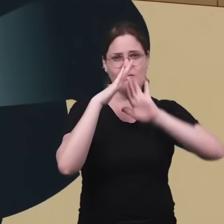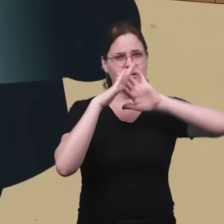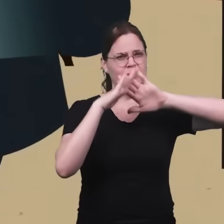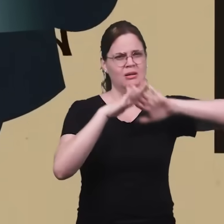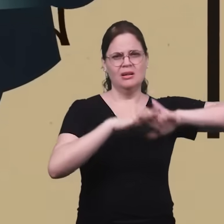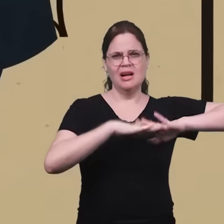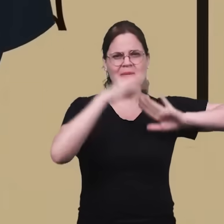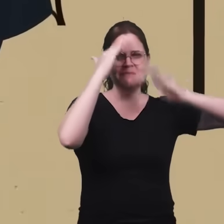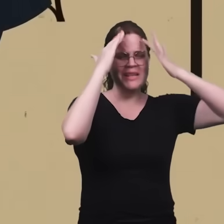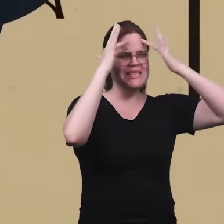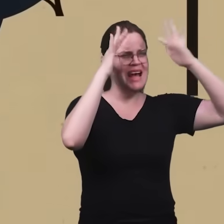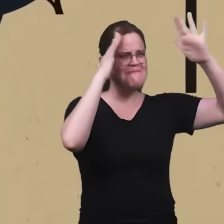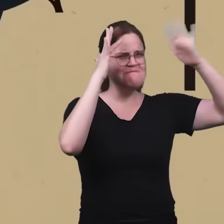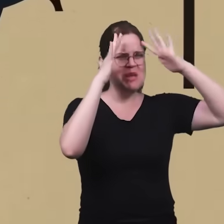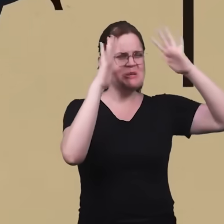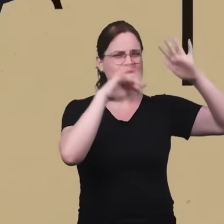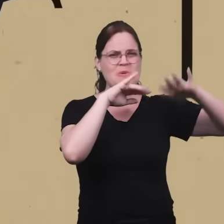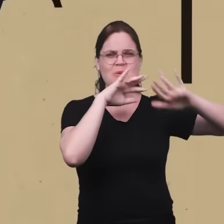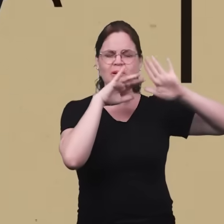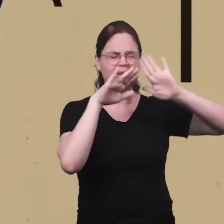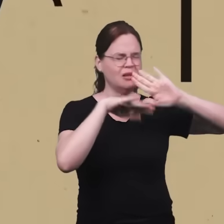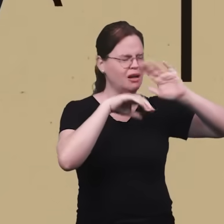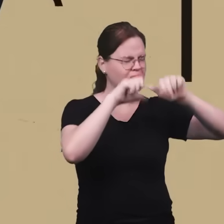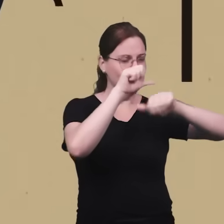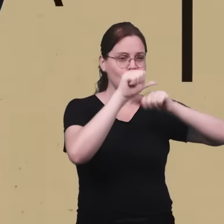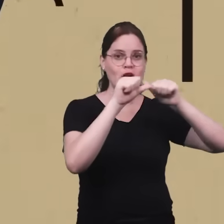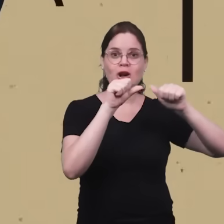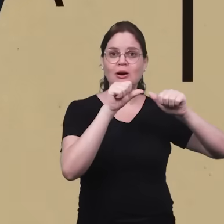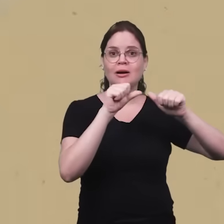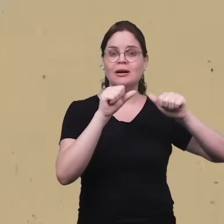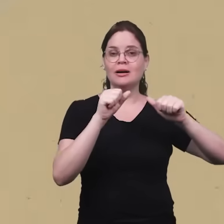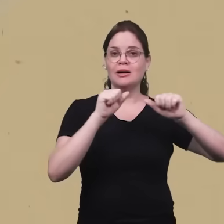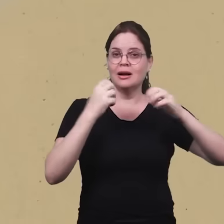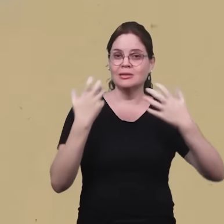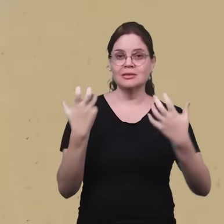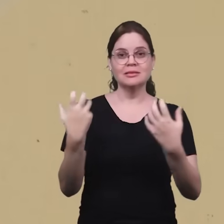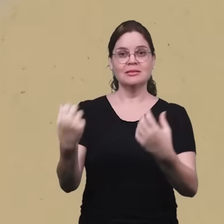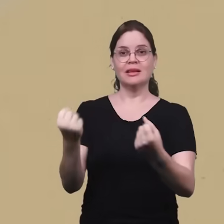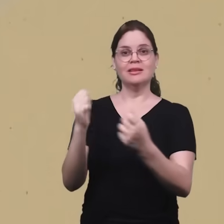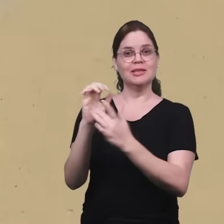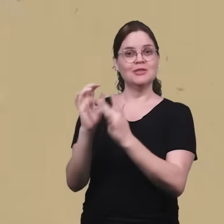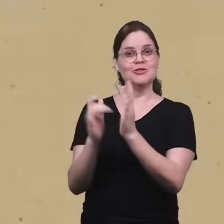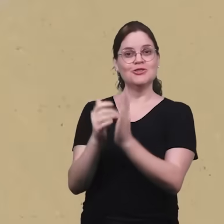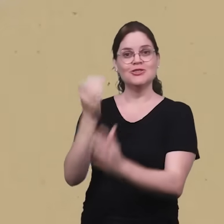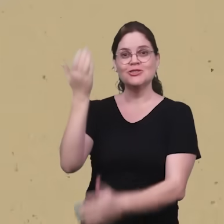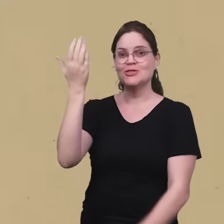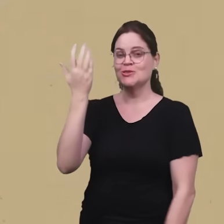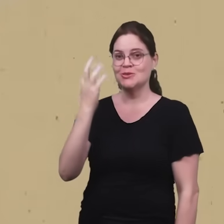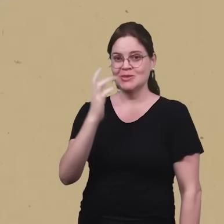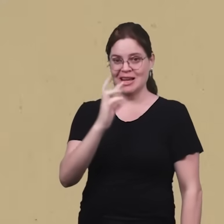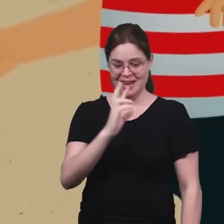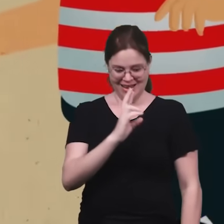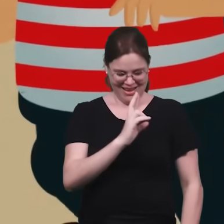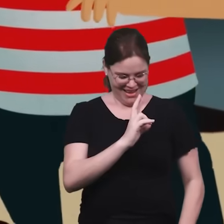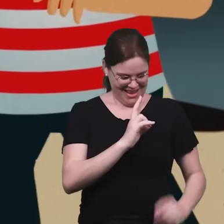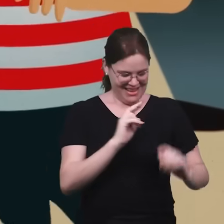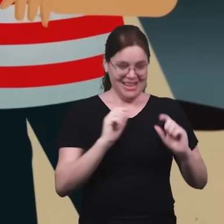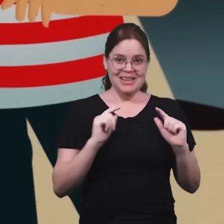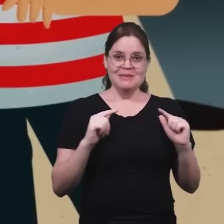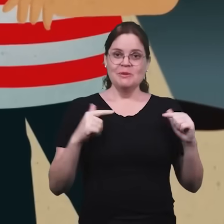maligno seus pensamentos, e se converta ao Senhor, que dele